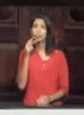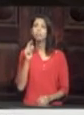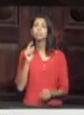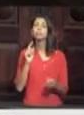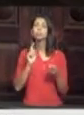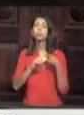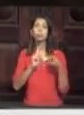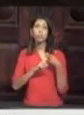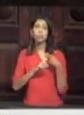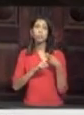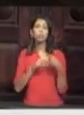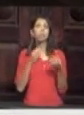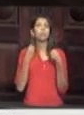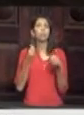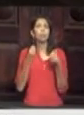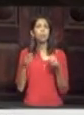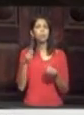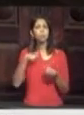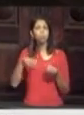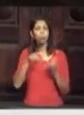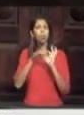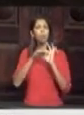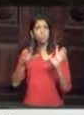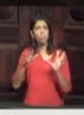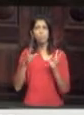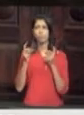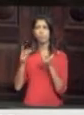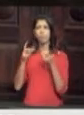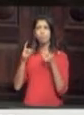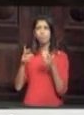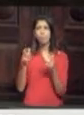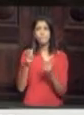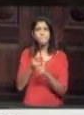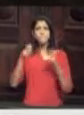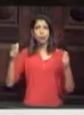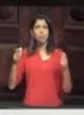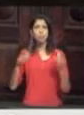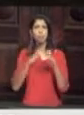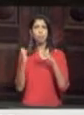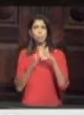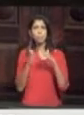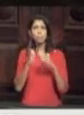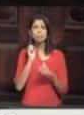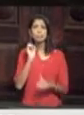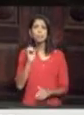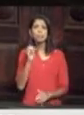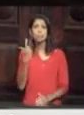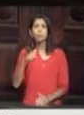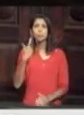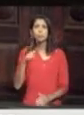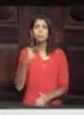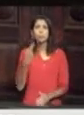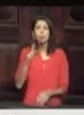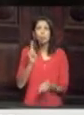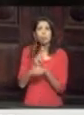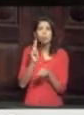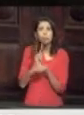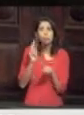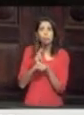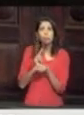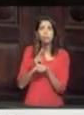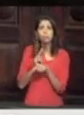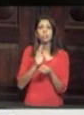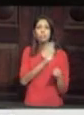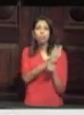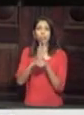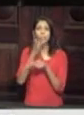Primeiro, como podemos nós autorizar a venda do maior ativo do Estado sem nenhuma salvaguarda em defesa dos